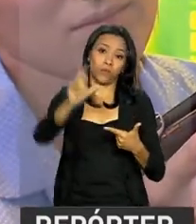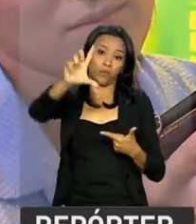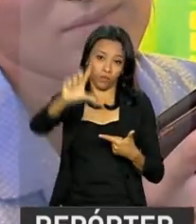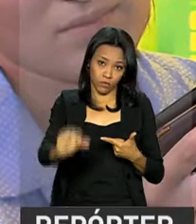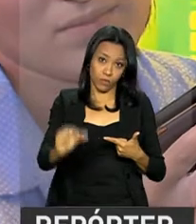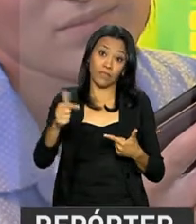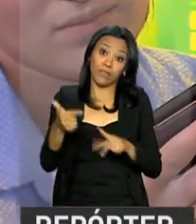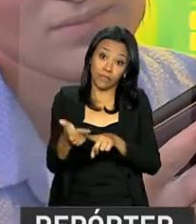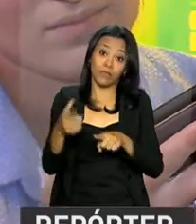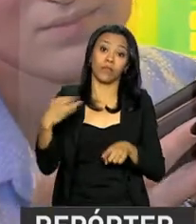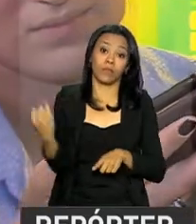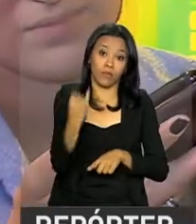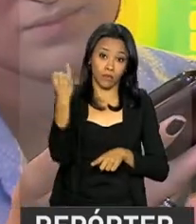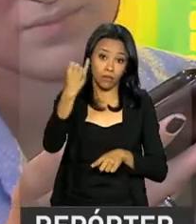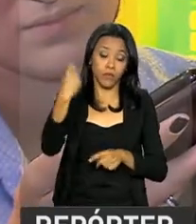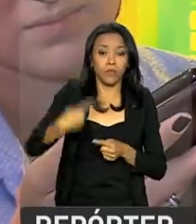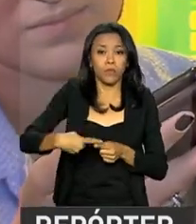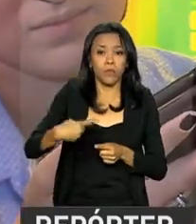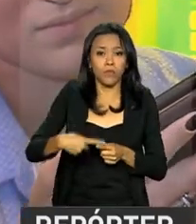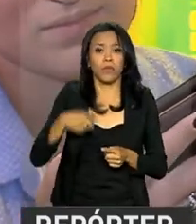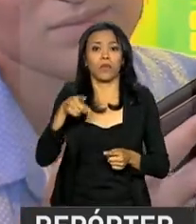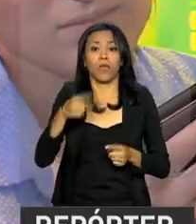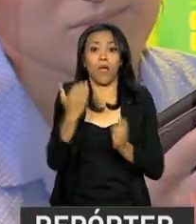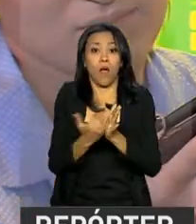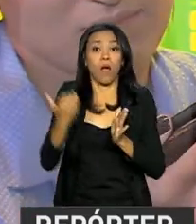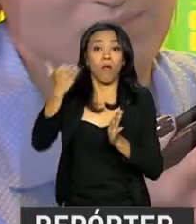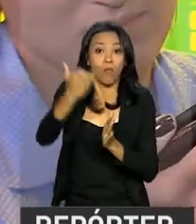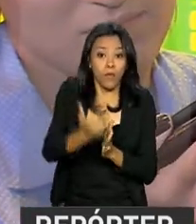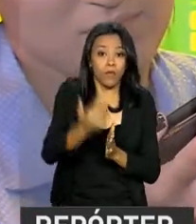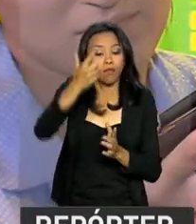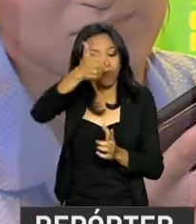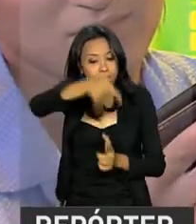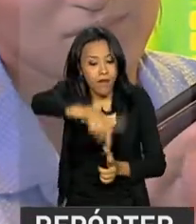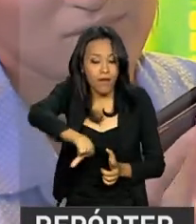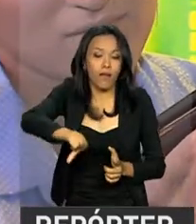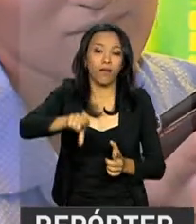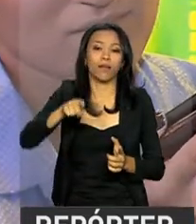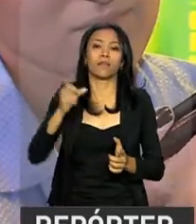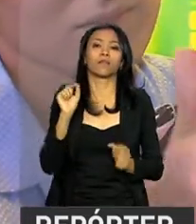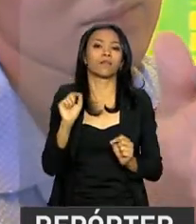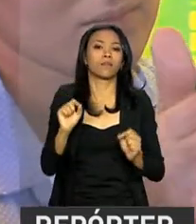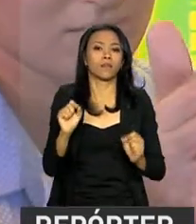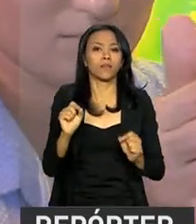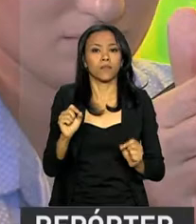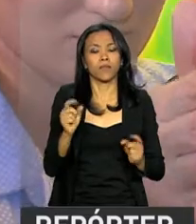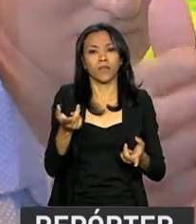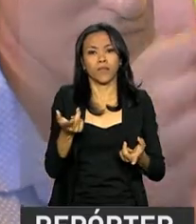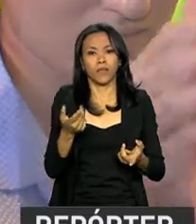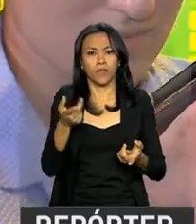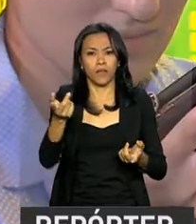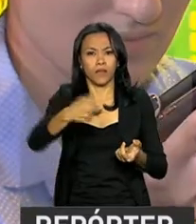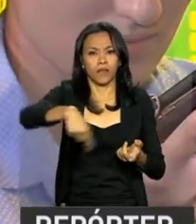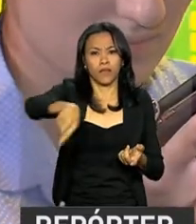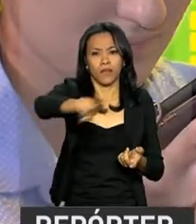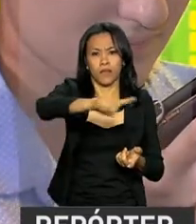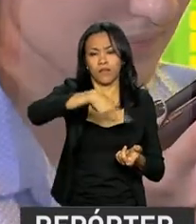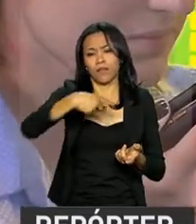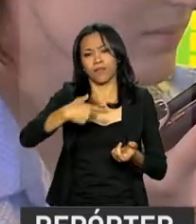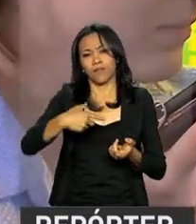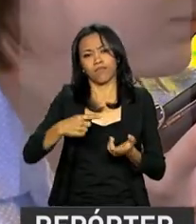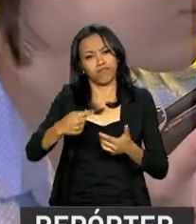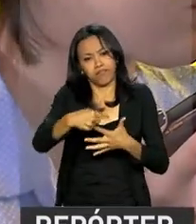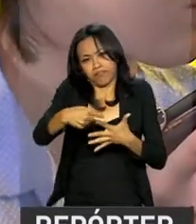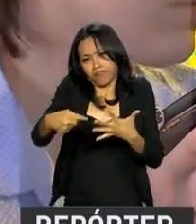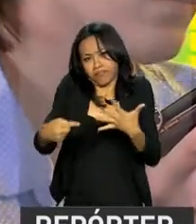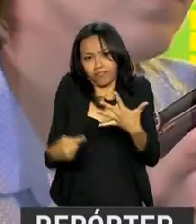também muito confete por ter porque aumenta de novo a atividade o custo dos empréstimos com o tempo cai também